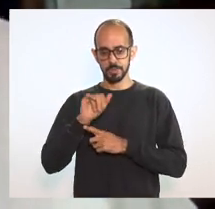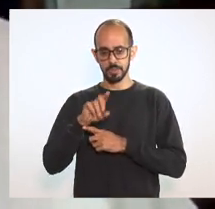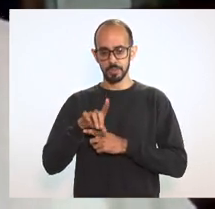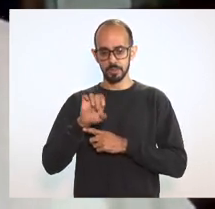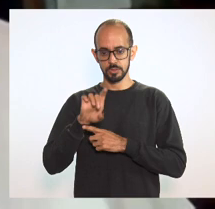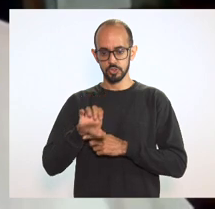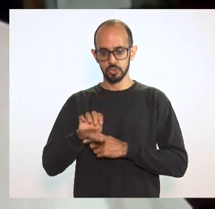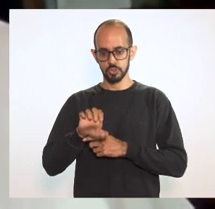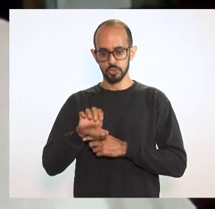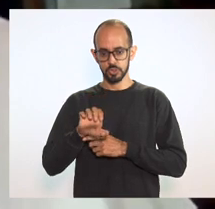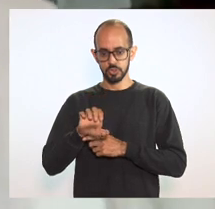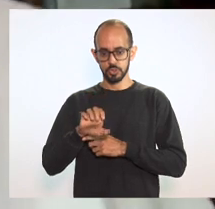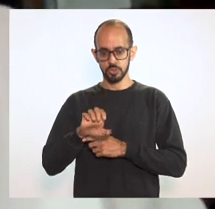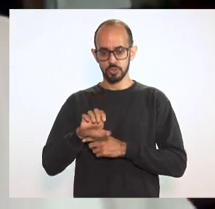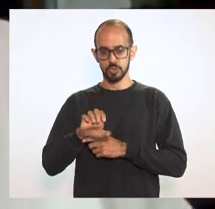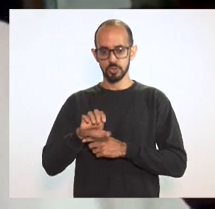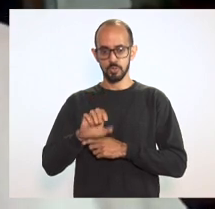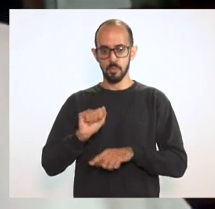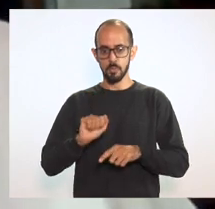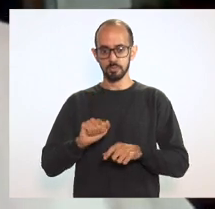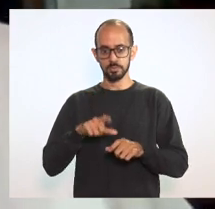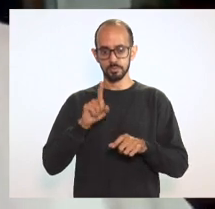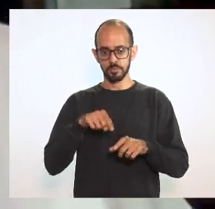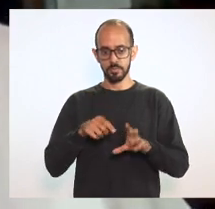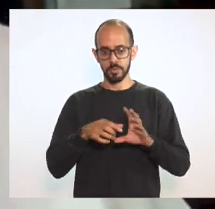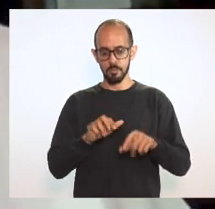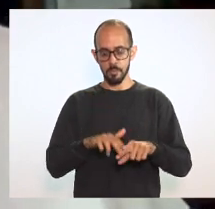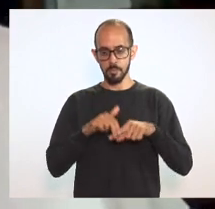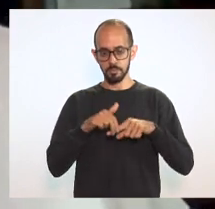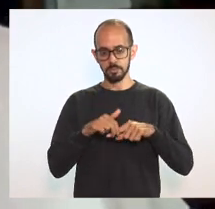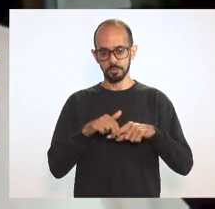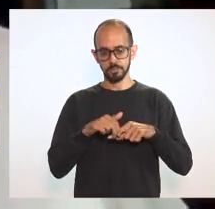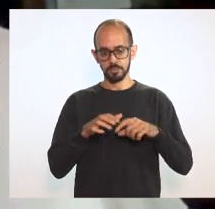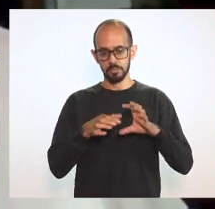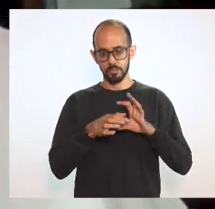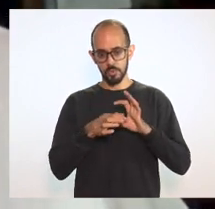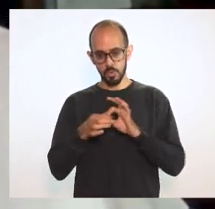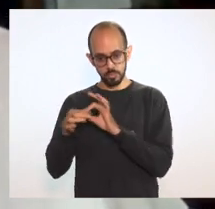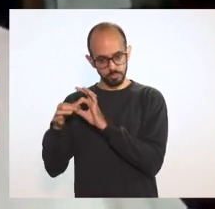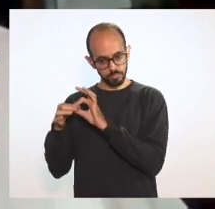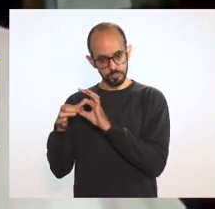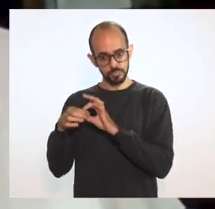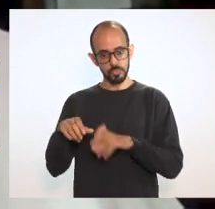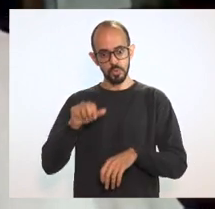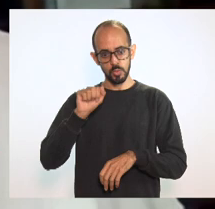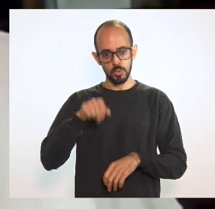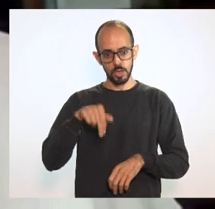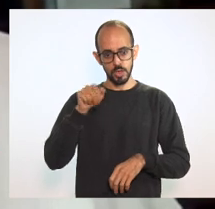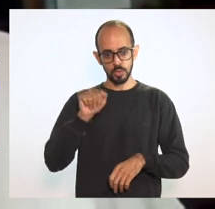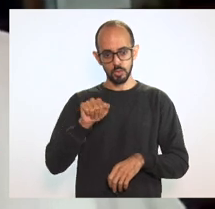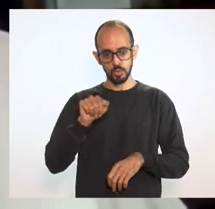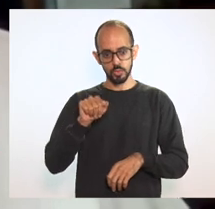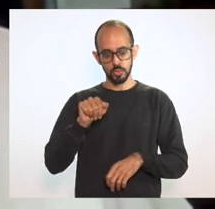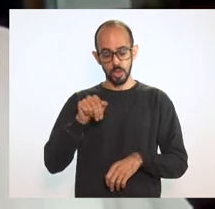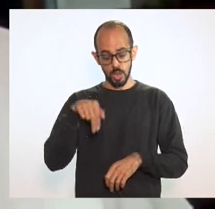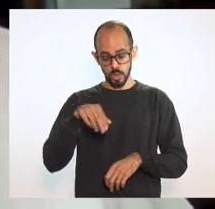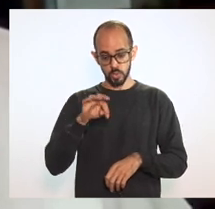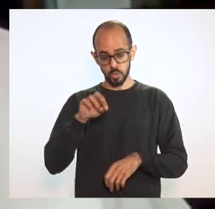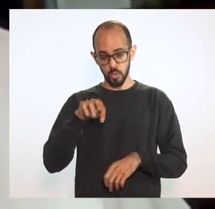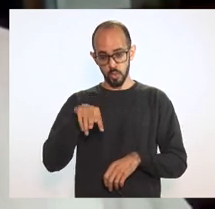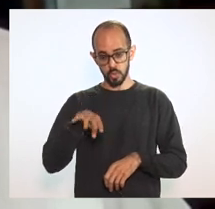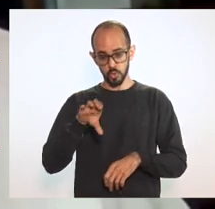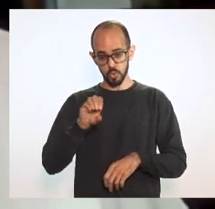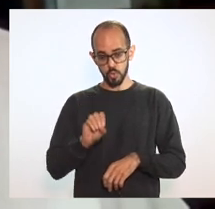respaldado, né, pelo Senado Federal, pelo senador Antônio Anastasia. Eu acho que todos aqui vão se lembrar